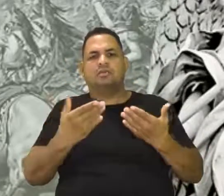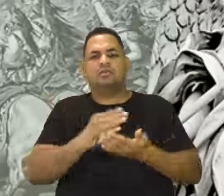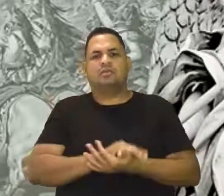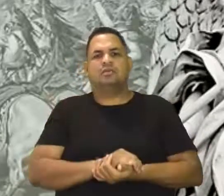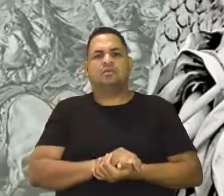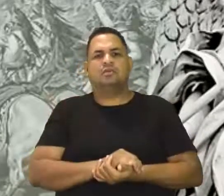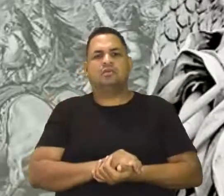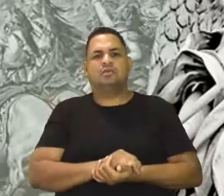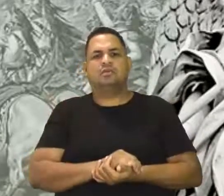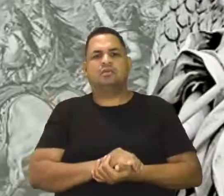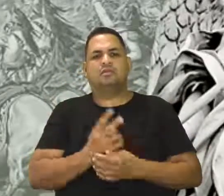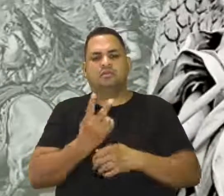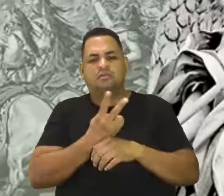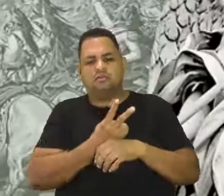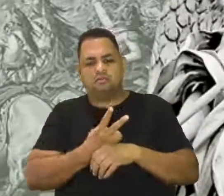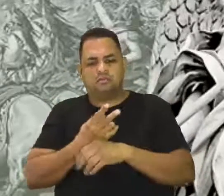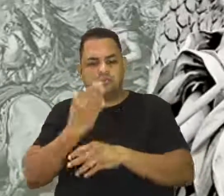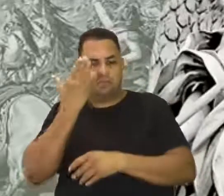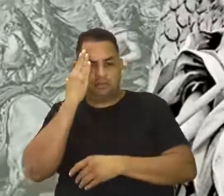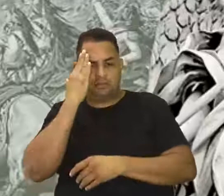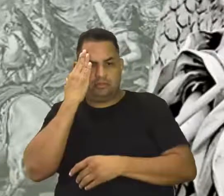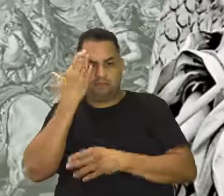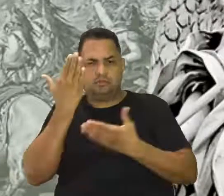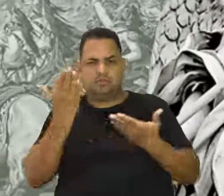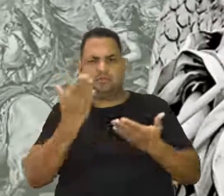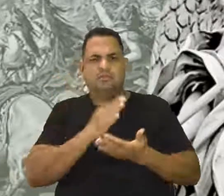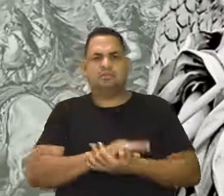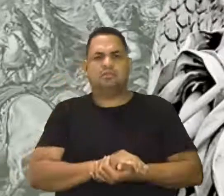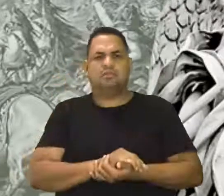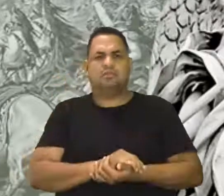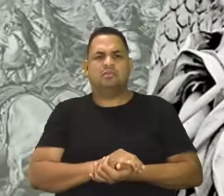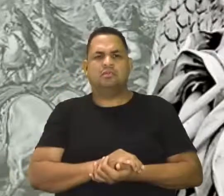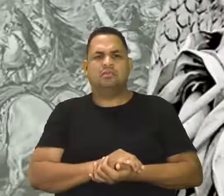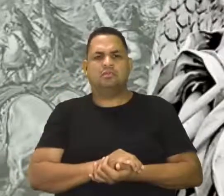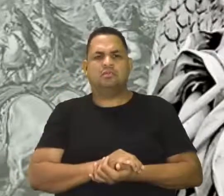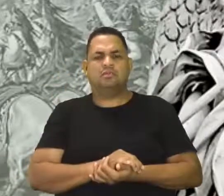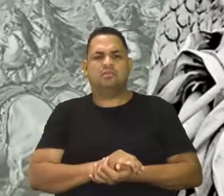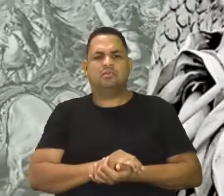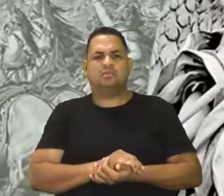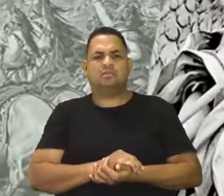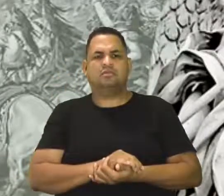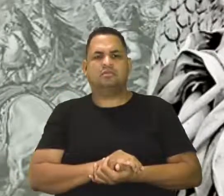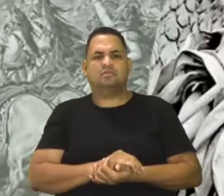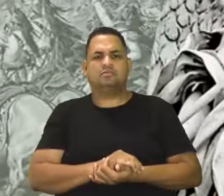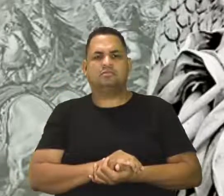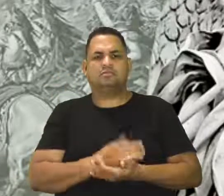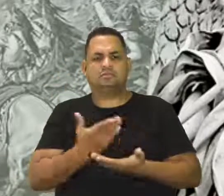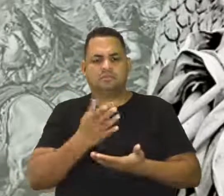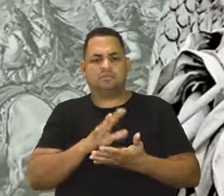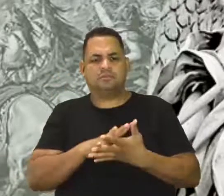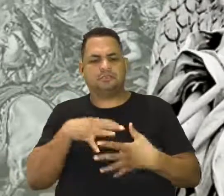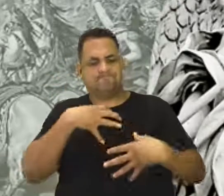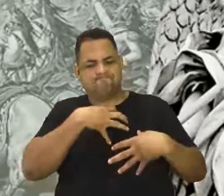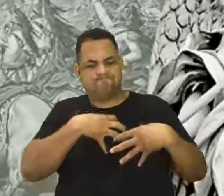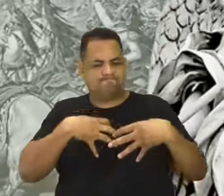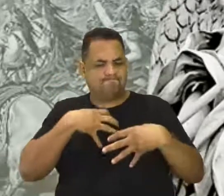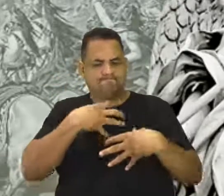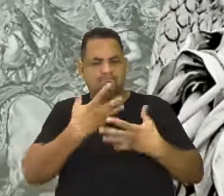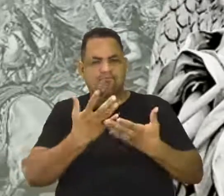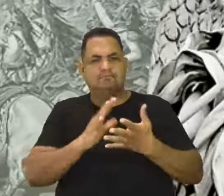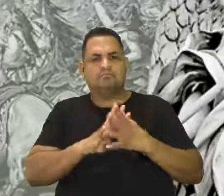e procurar entender é o eu vou arriscar eu acho que mexer um pouco com você